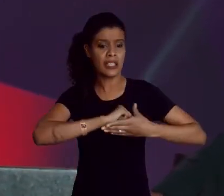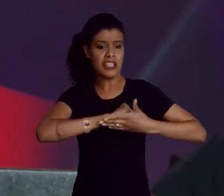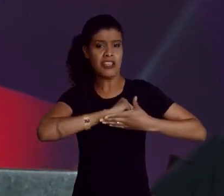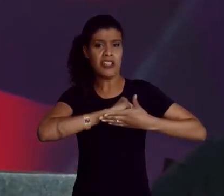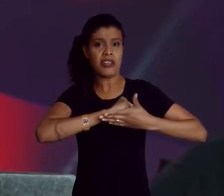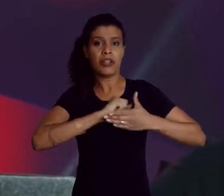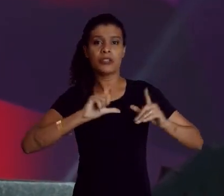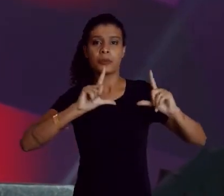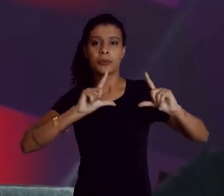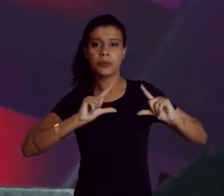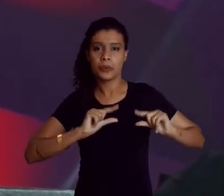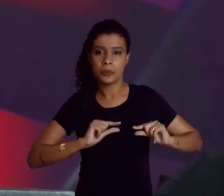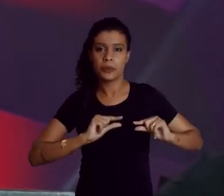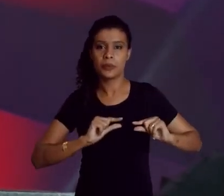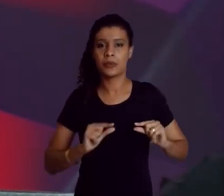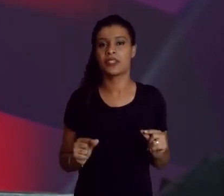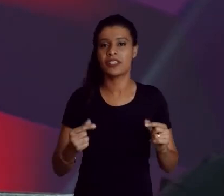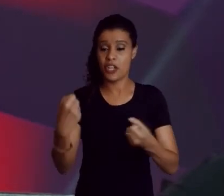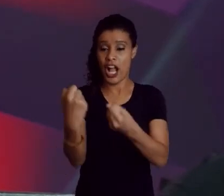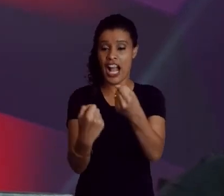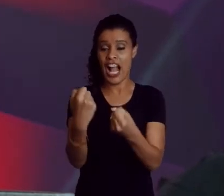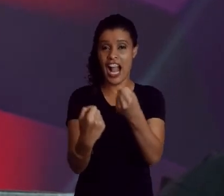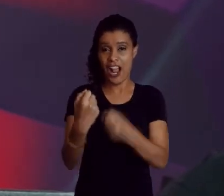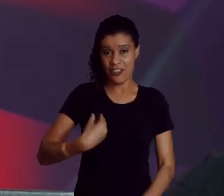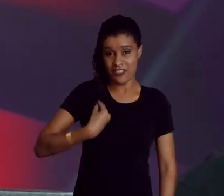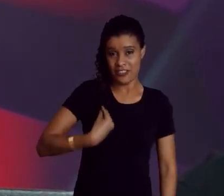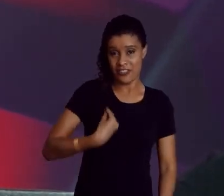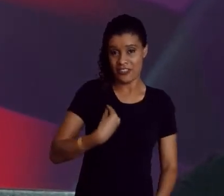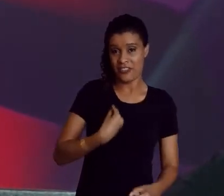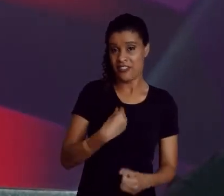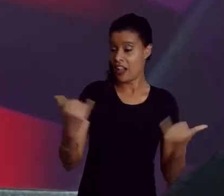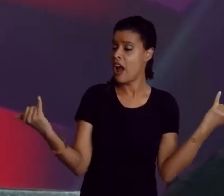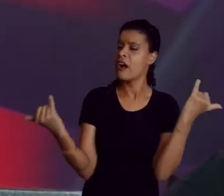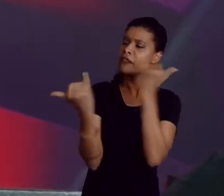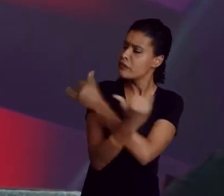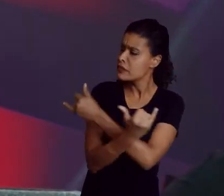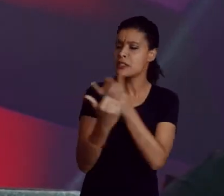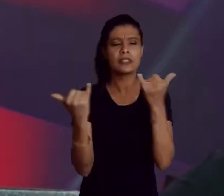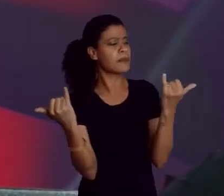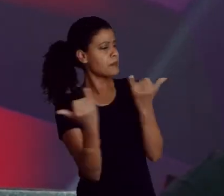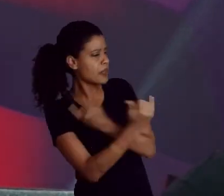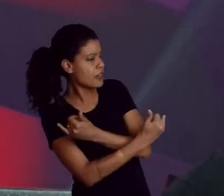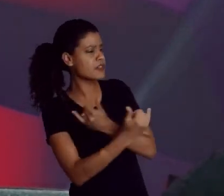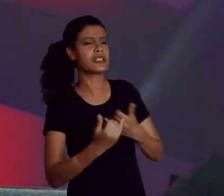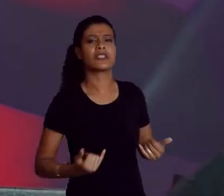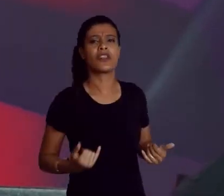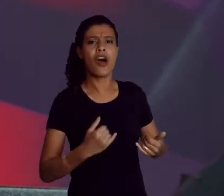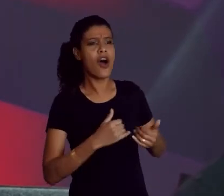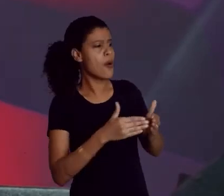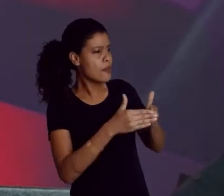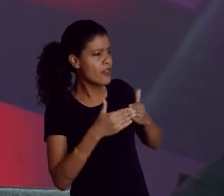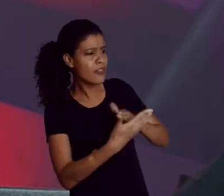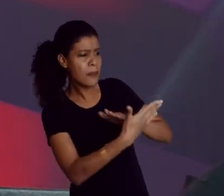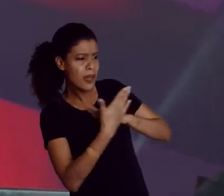seu cônjuge dentro do carro, fala para ele: por favor, não me deixe morrer de infarto. Isso é muito bom para esse momento, assim, né? Fica sendo uma receita.